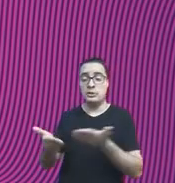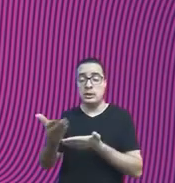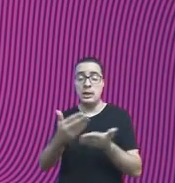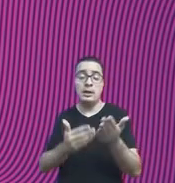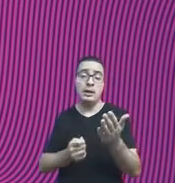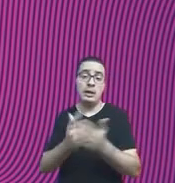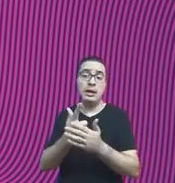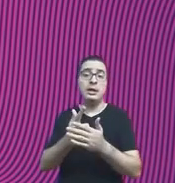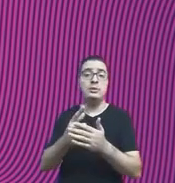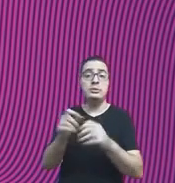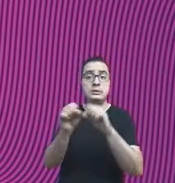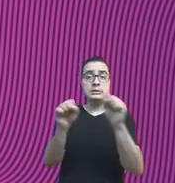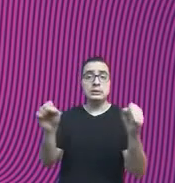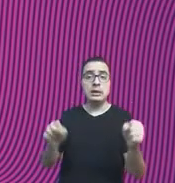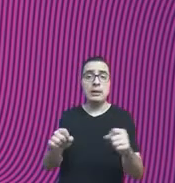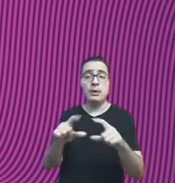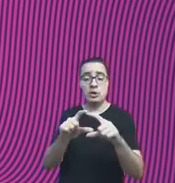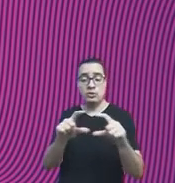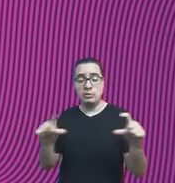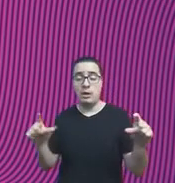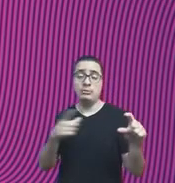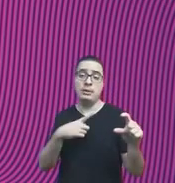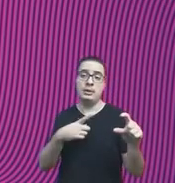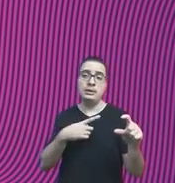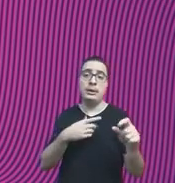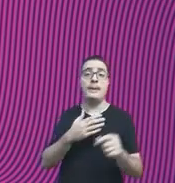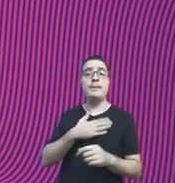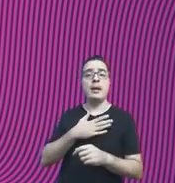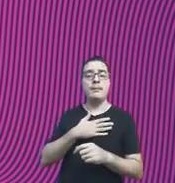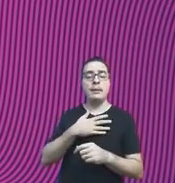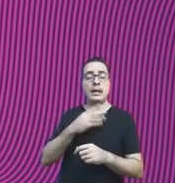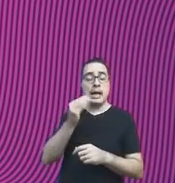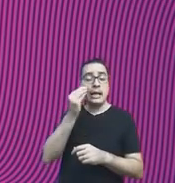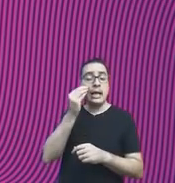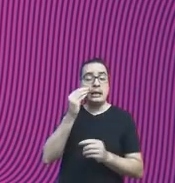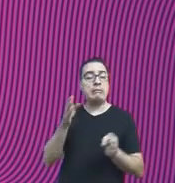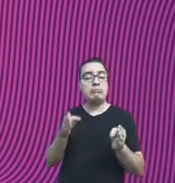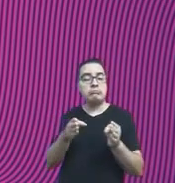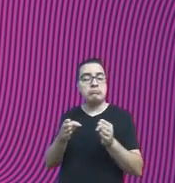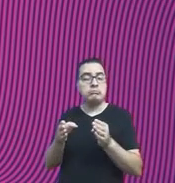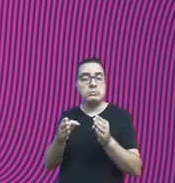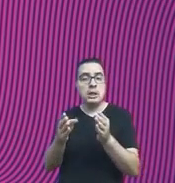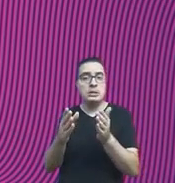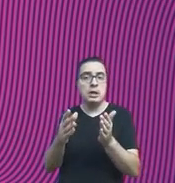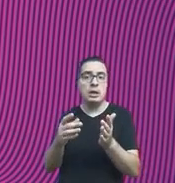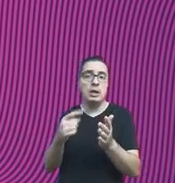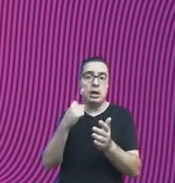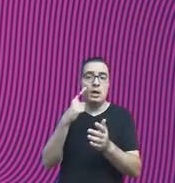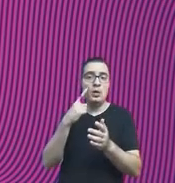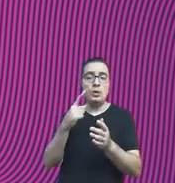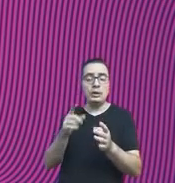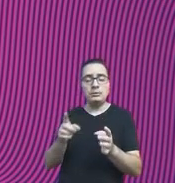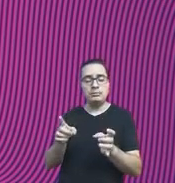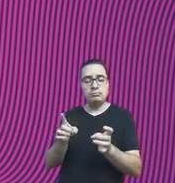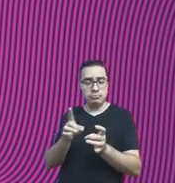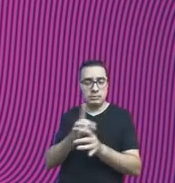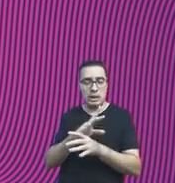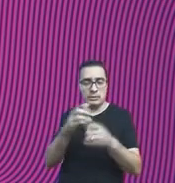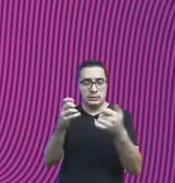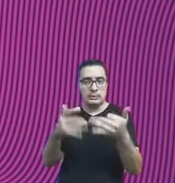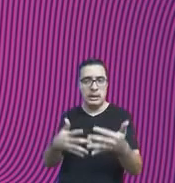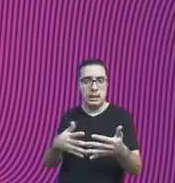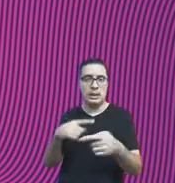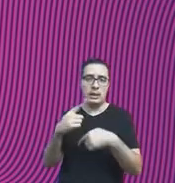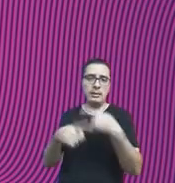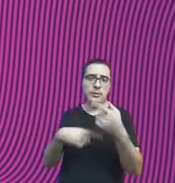com operadoras. Então, para mim, a grande tendência, e aí eu já caminho para o encerramento, para também ouvir o Brito depois de fazer o